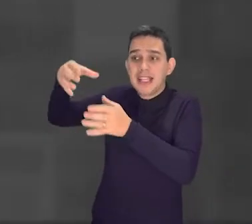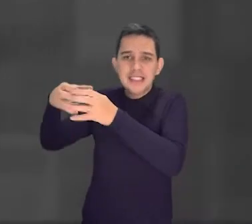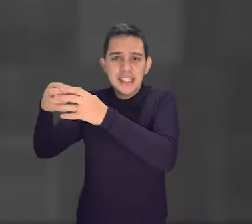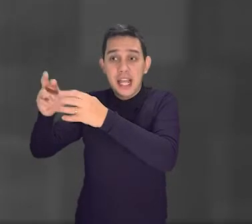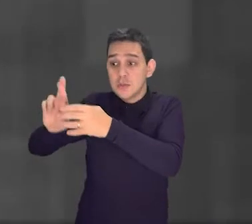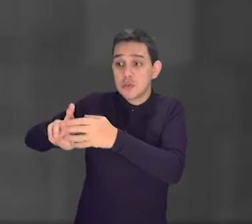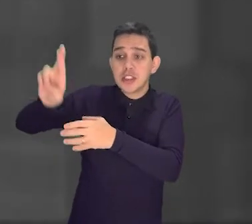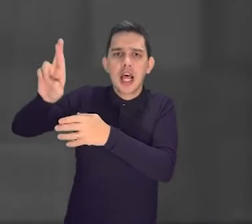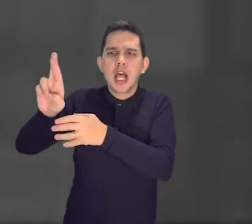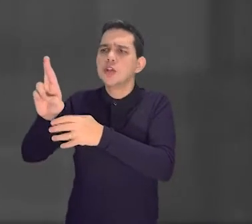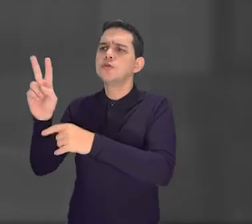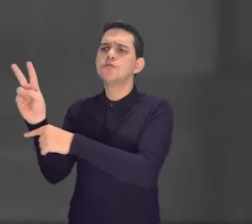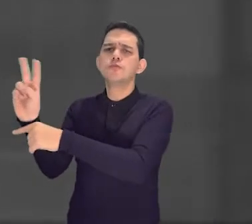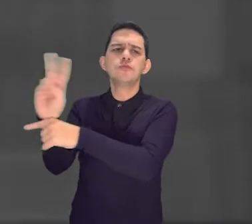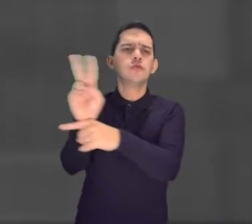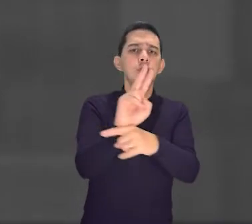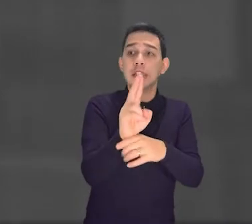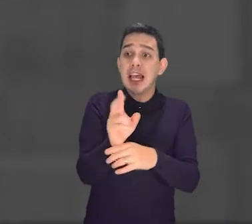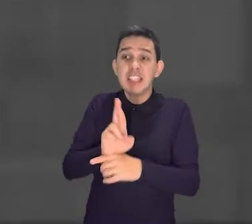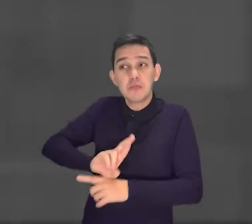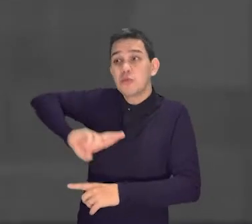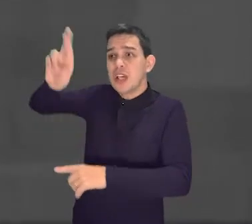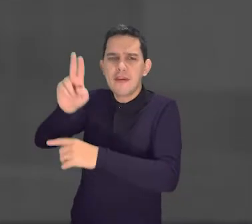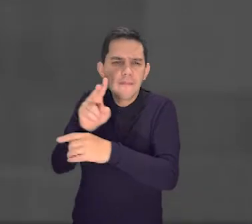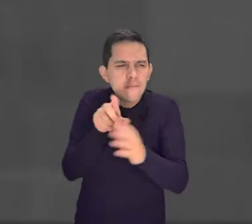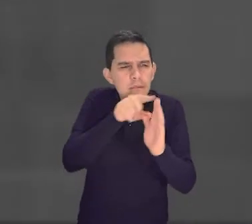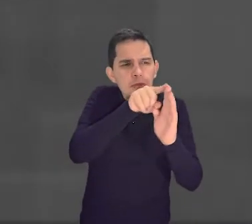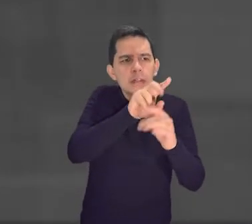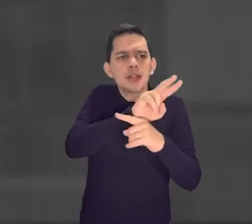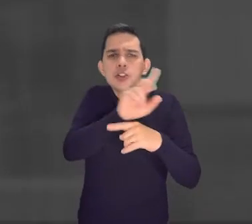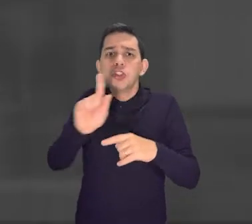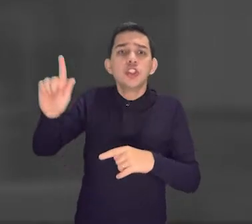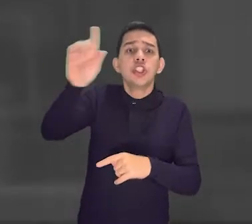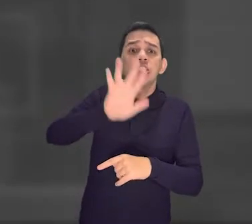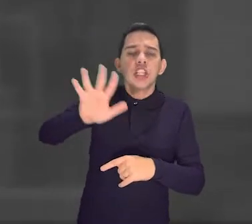a cogestão de todos os conselhos tutelares do Rio de Janeiro.